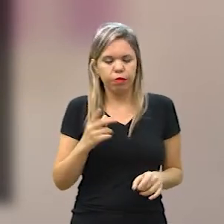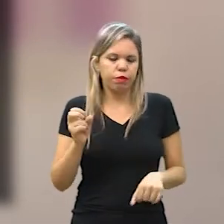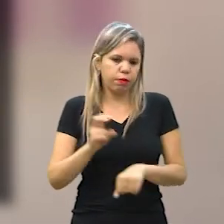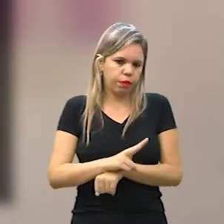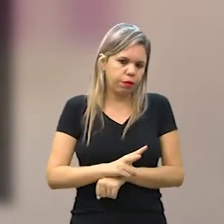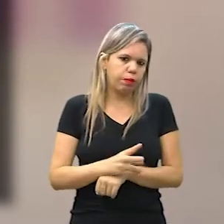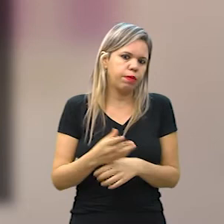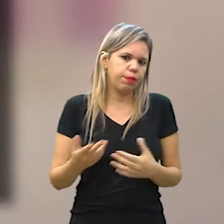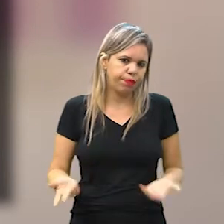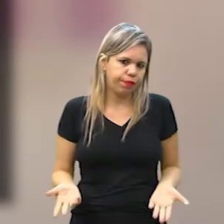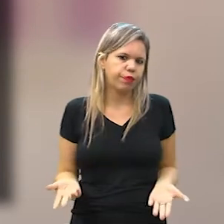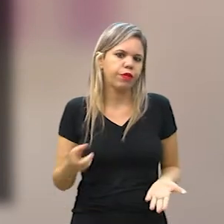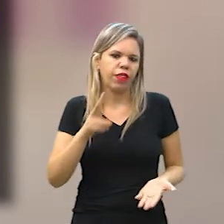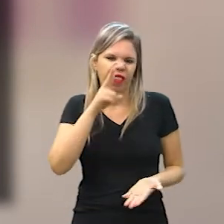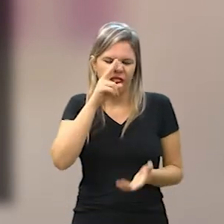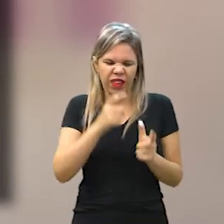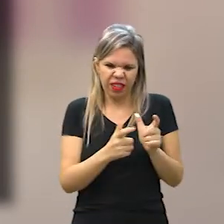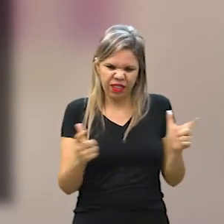uma carga